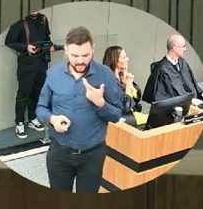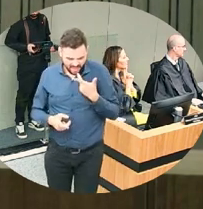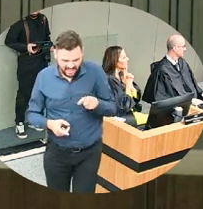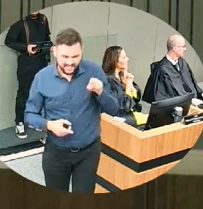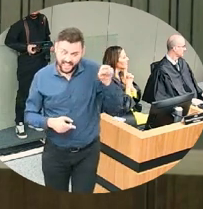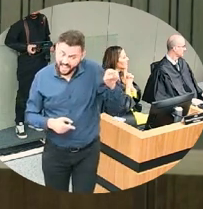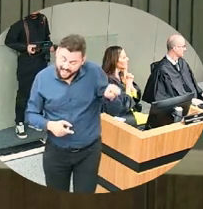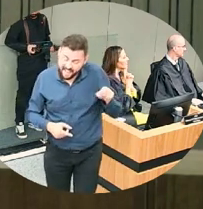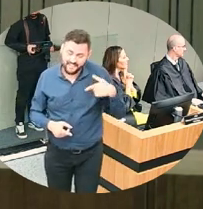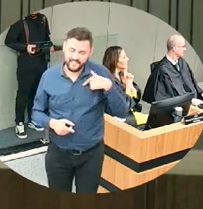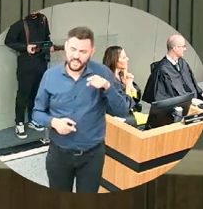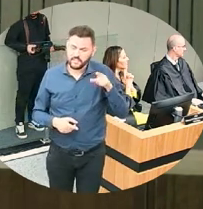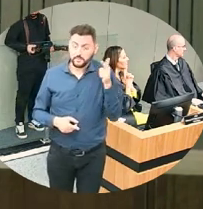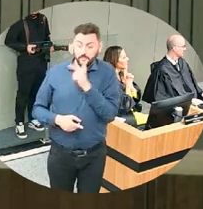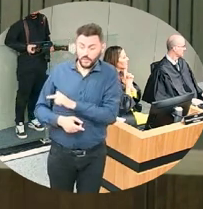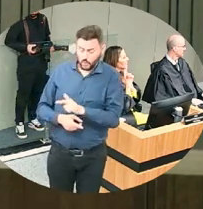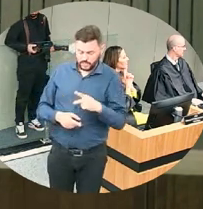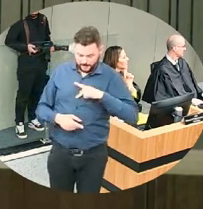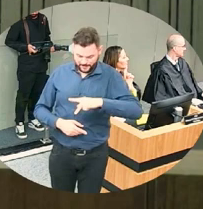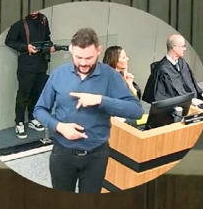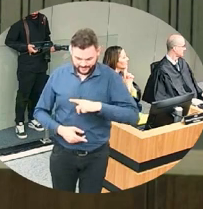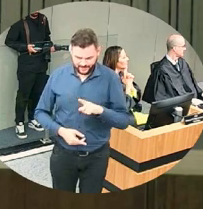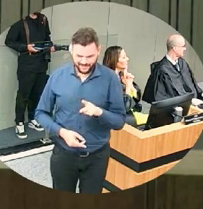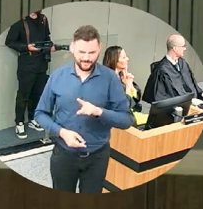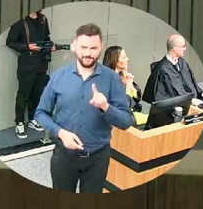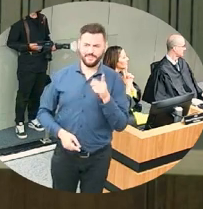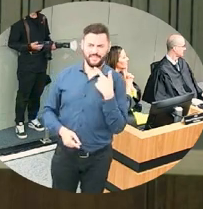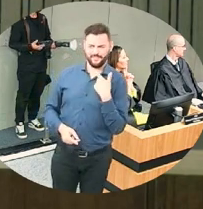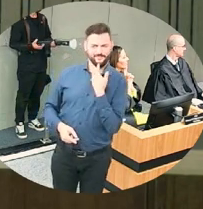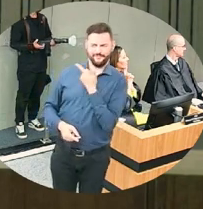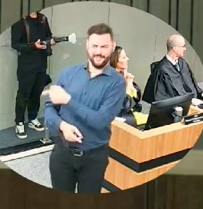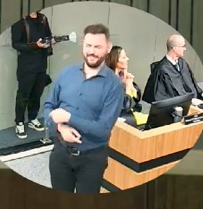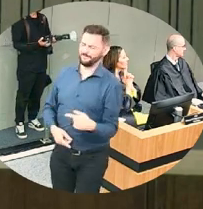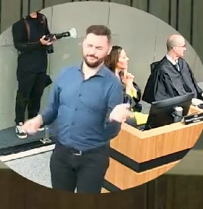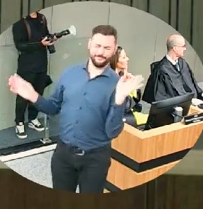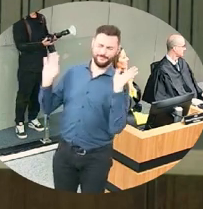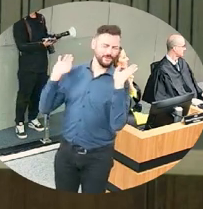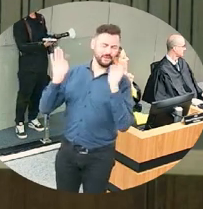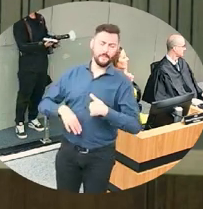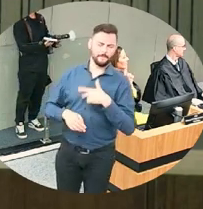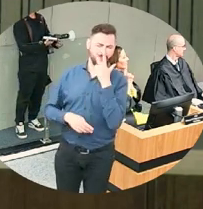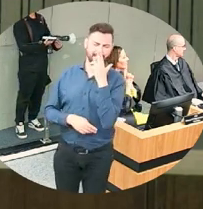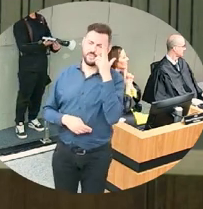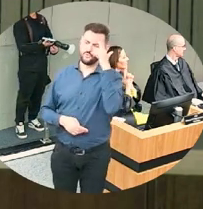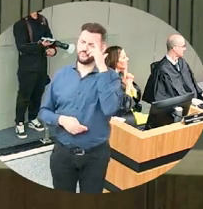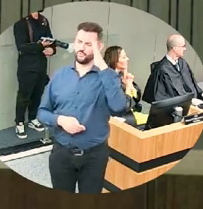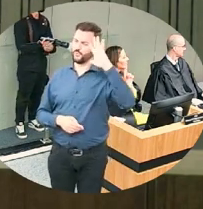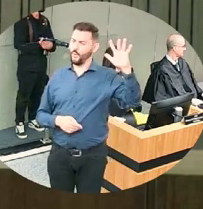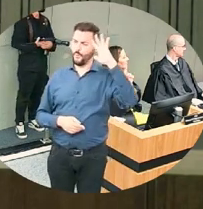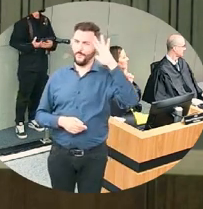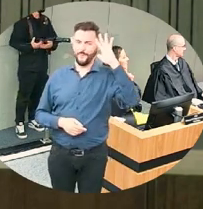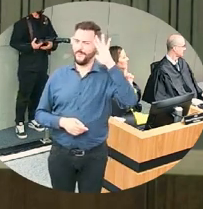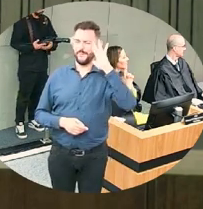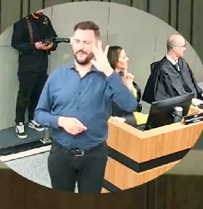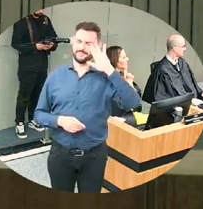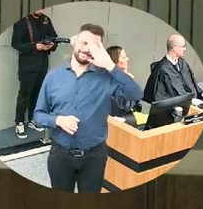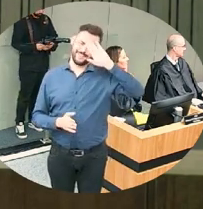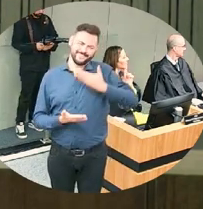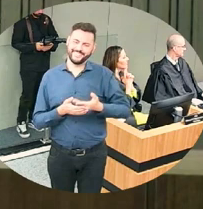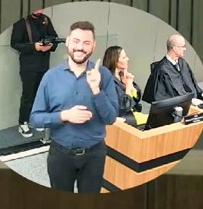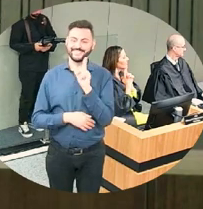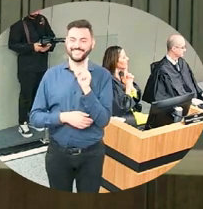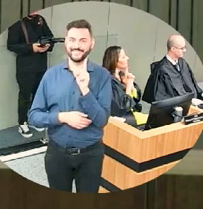o primeiro a atribuir-lhe um estado de devaneio Afinal como a ponta de